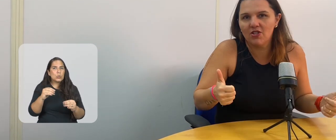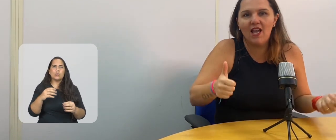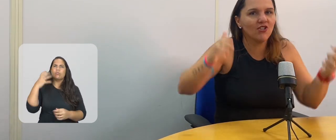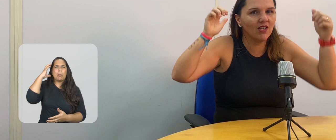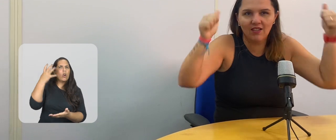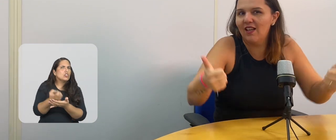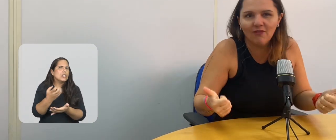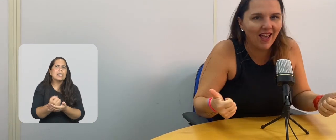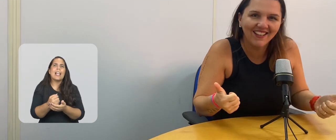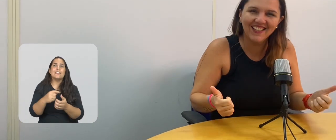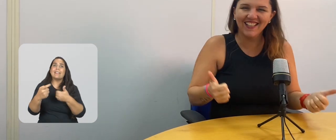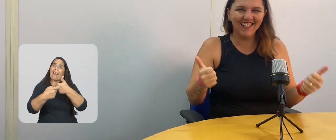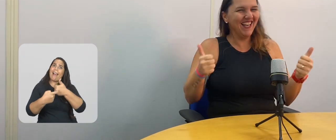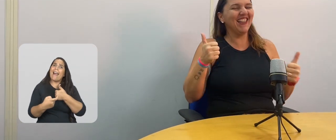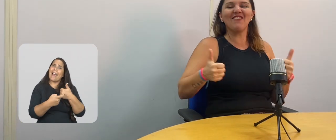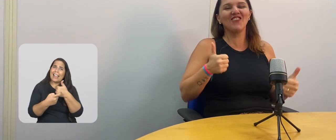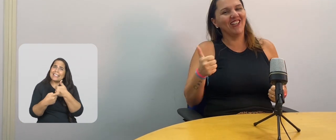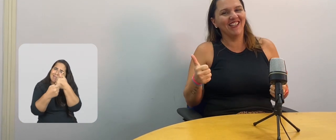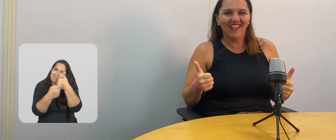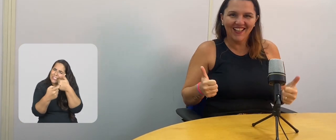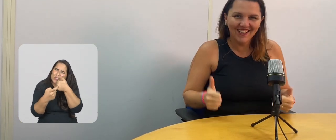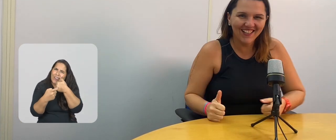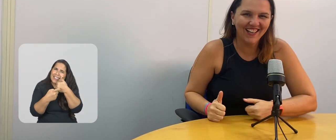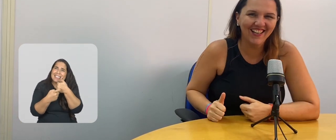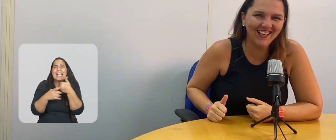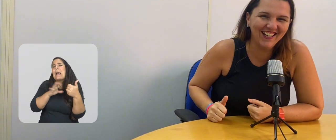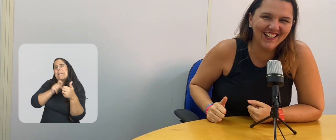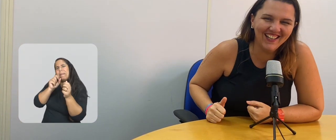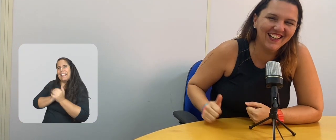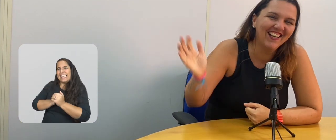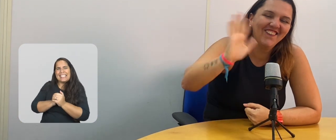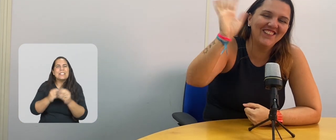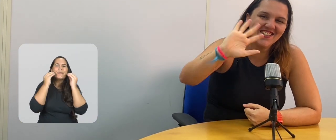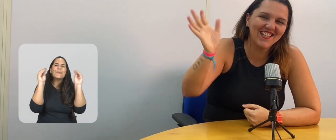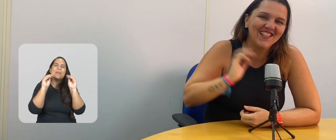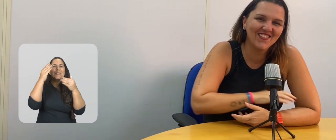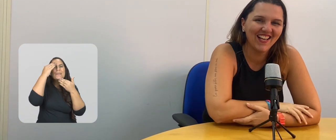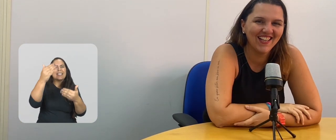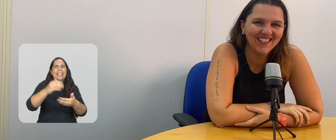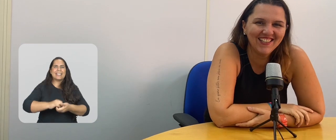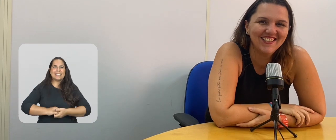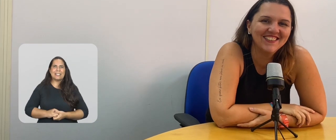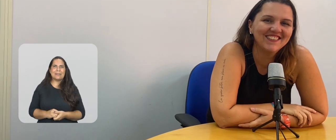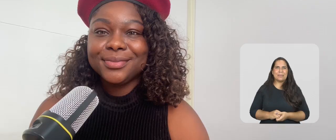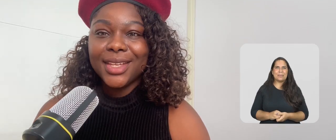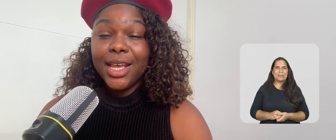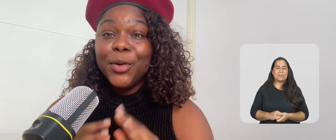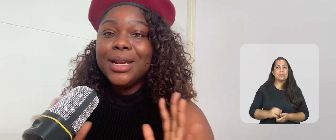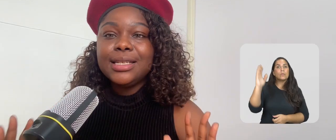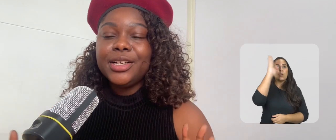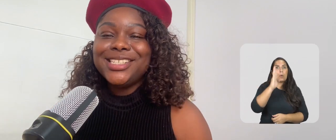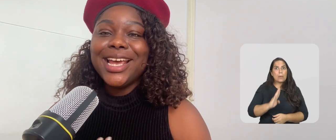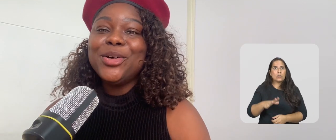20 Podcast e deem like, deem joinha. Amém! Beijo, gente. Obrigada.